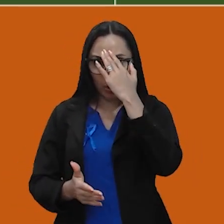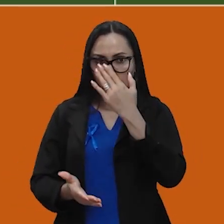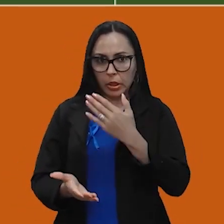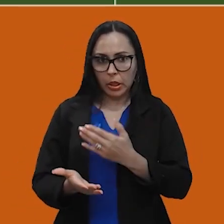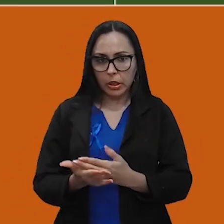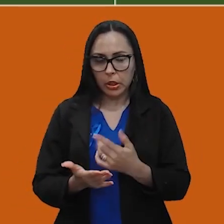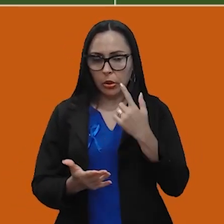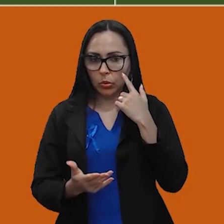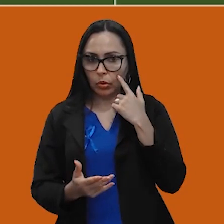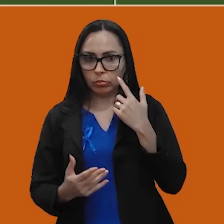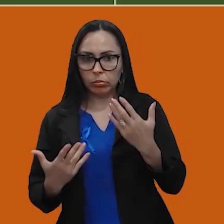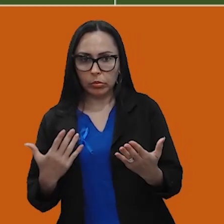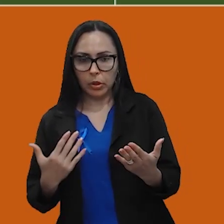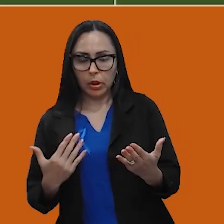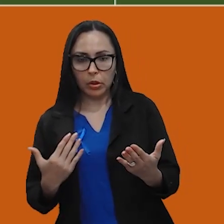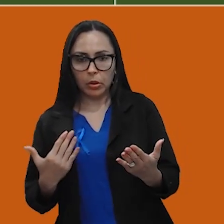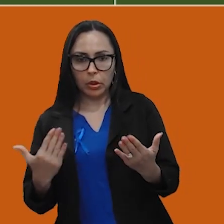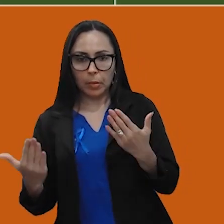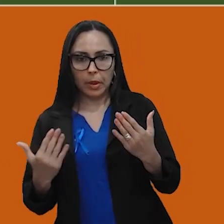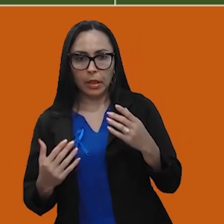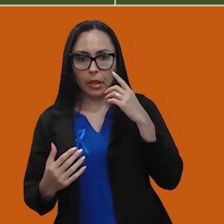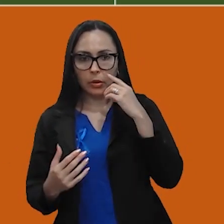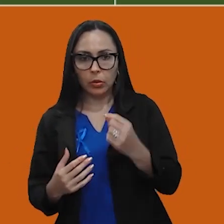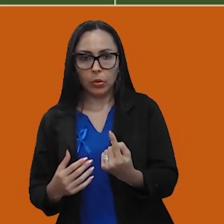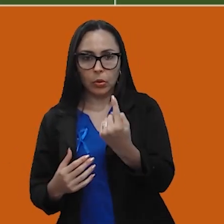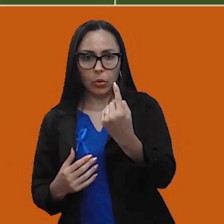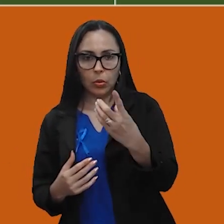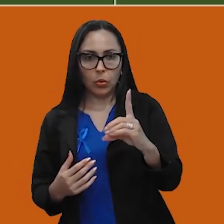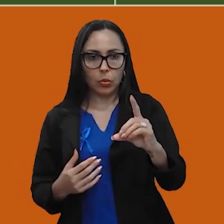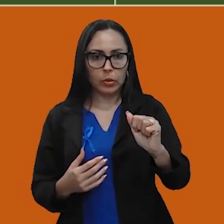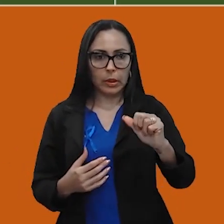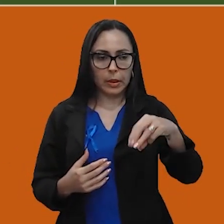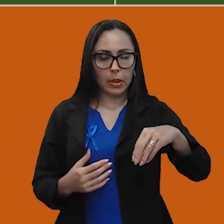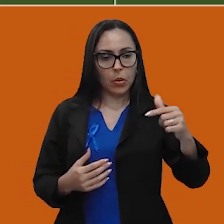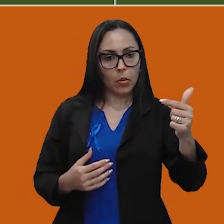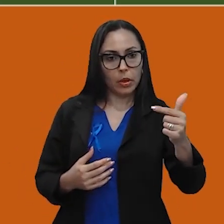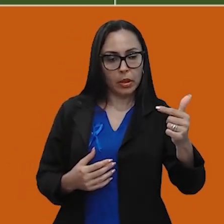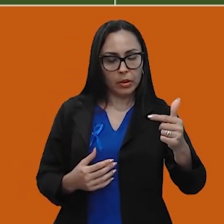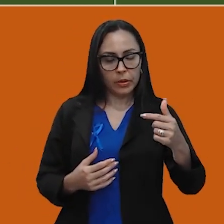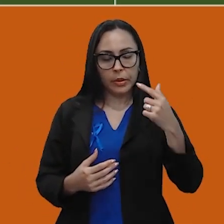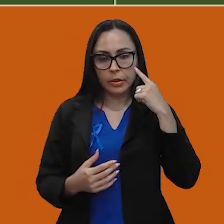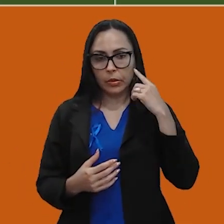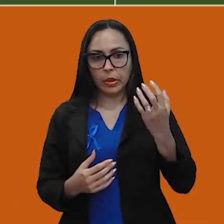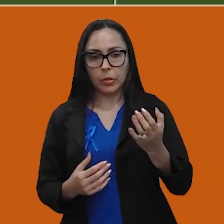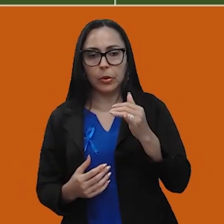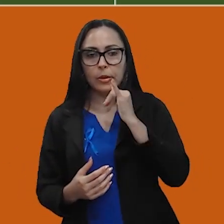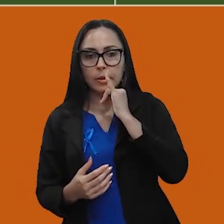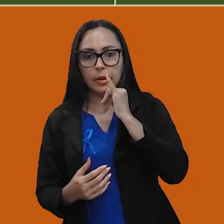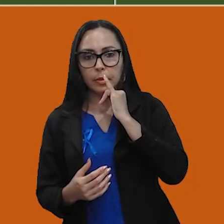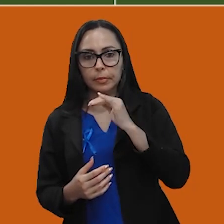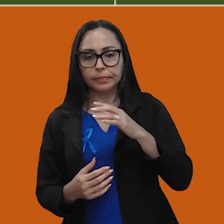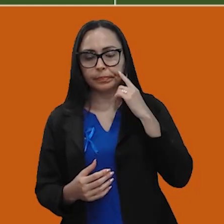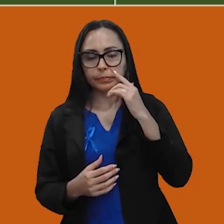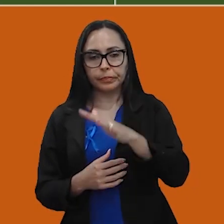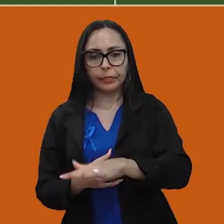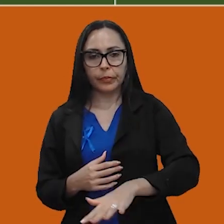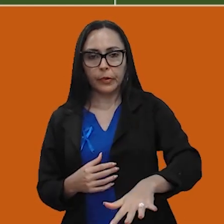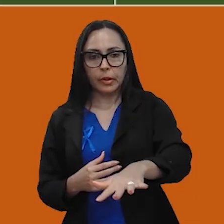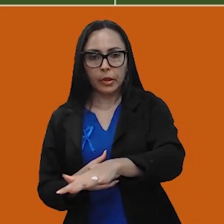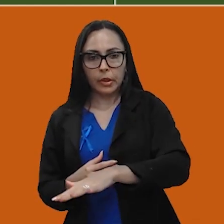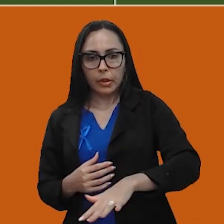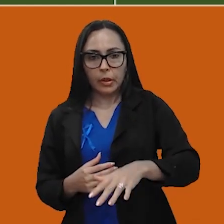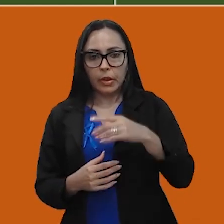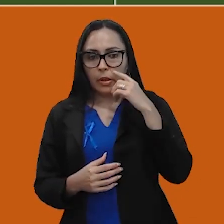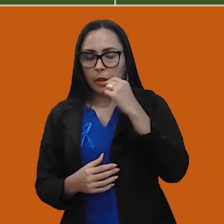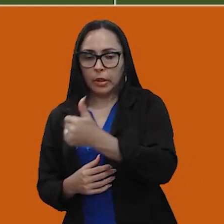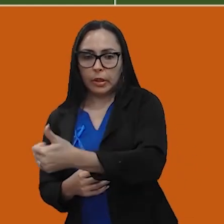esse 1 decâmetro quadrado. Ou seja, se eu quero colocar ali, por exemplo, um terreno de 100 metros quadrados, ou